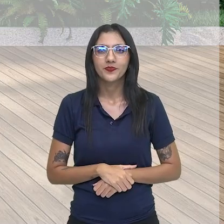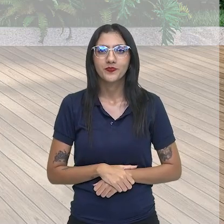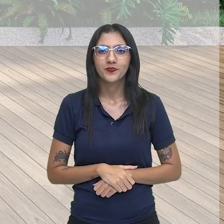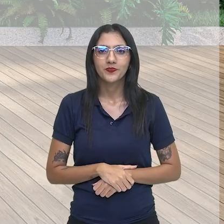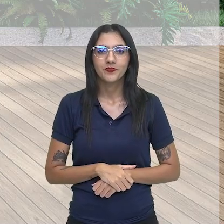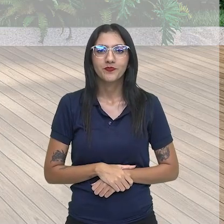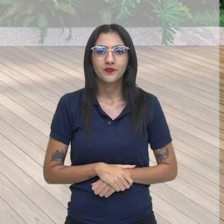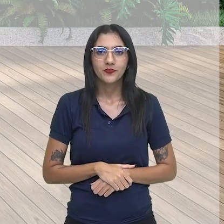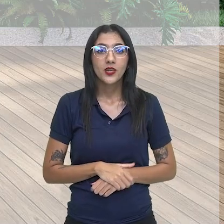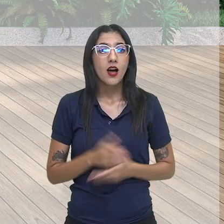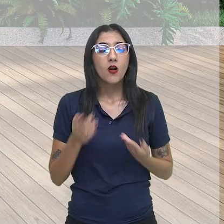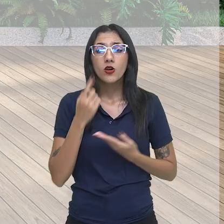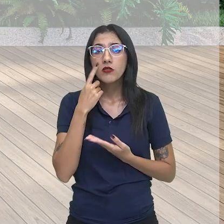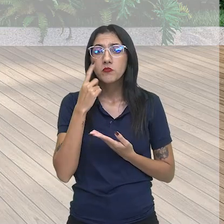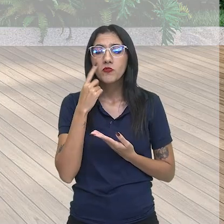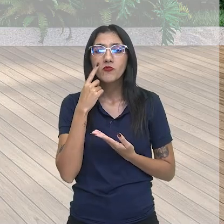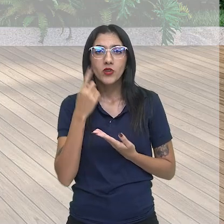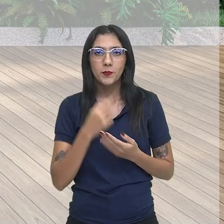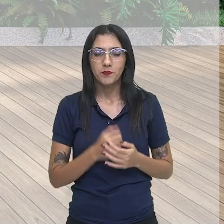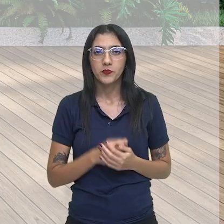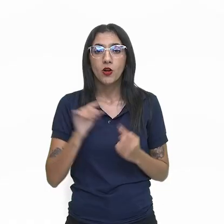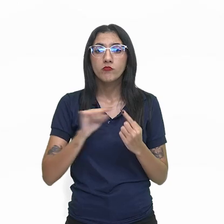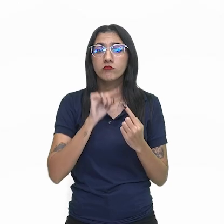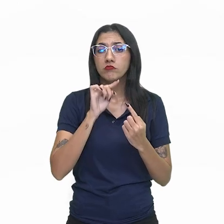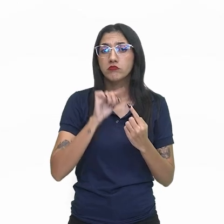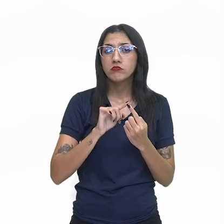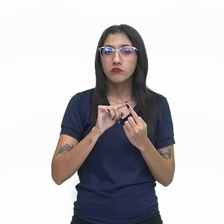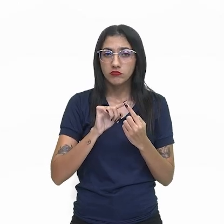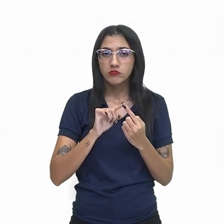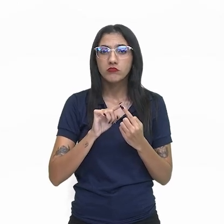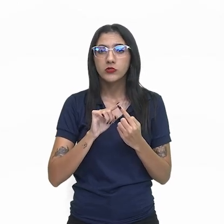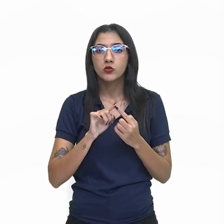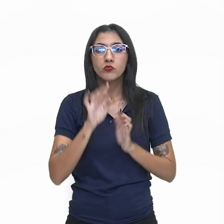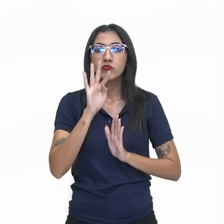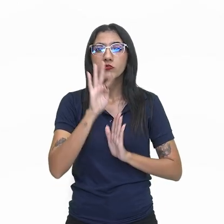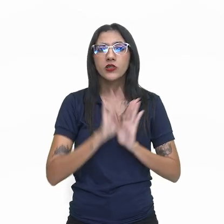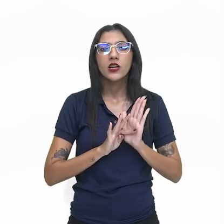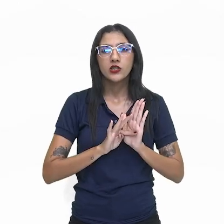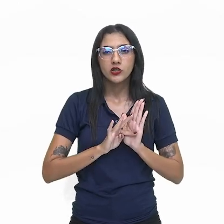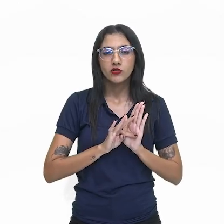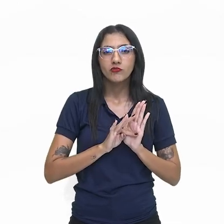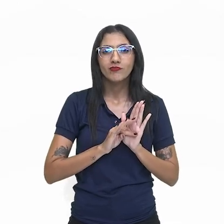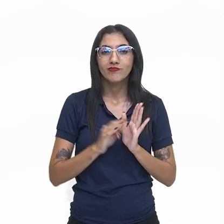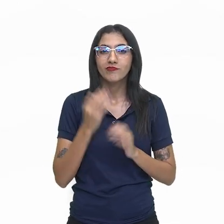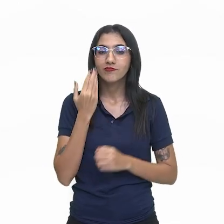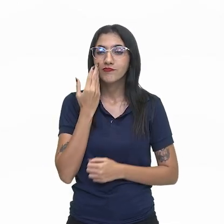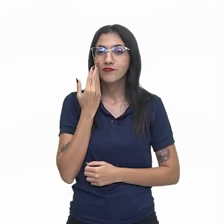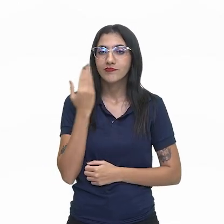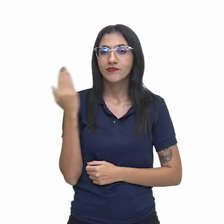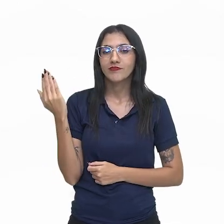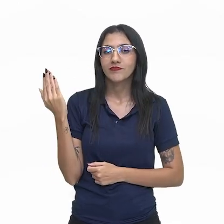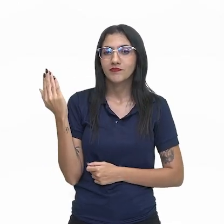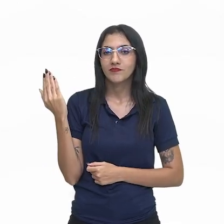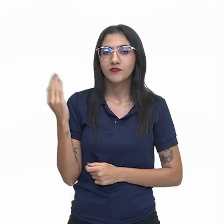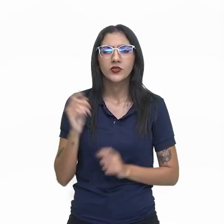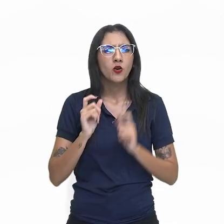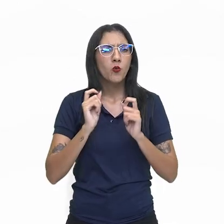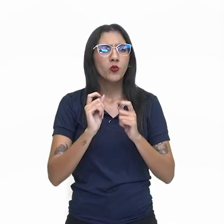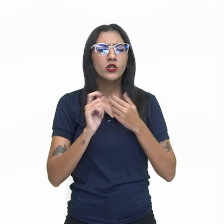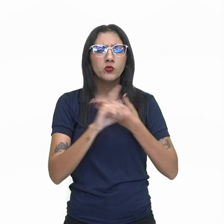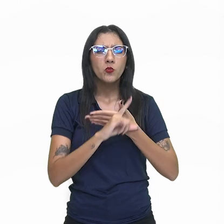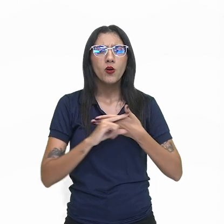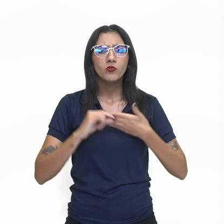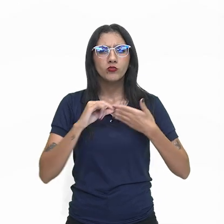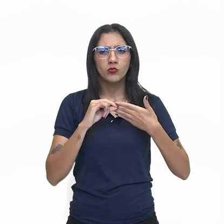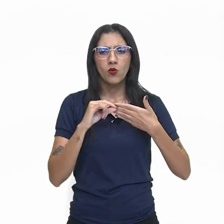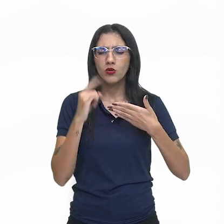vamos trabalhar aqui a intencionalidade discursiva dentro desta tirinha. Vamos ver o que o autor, né,